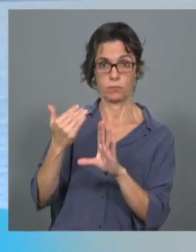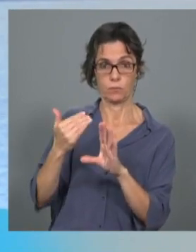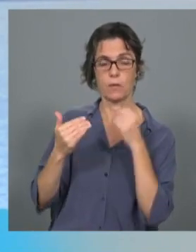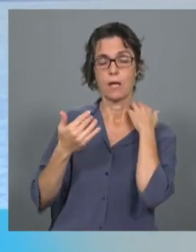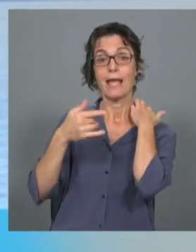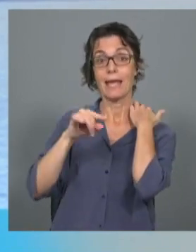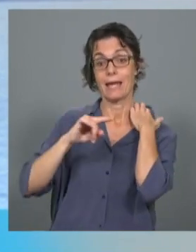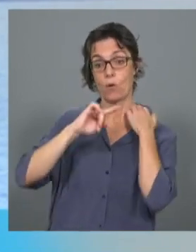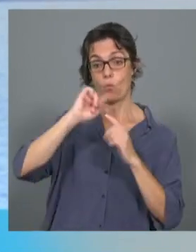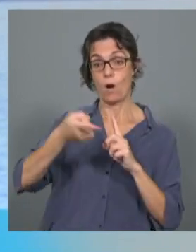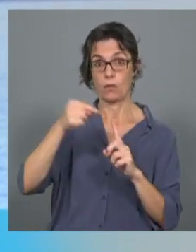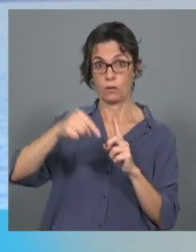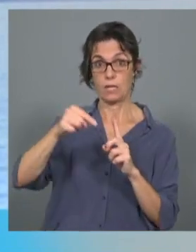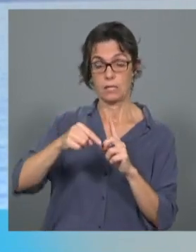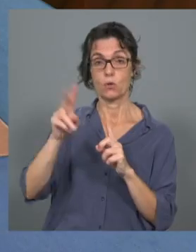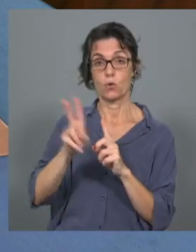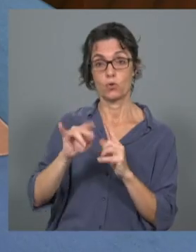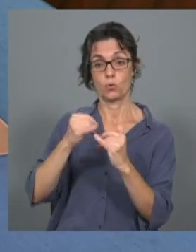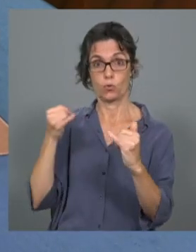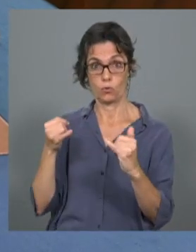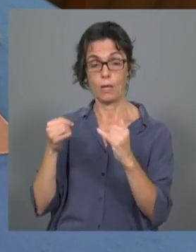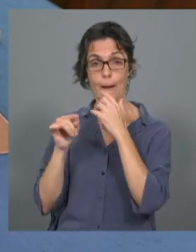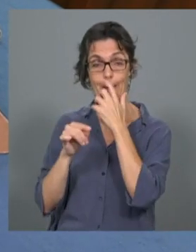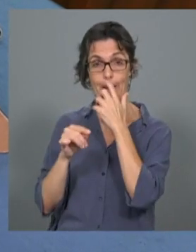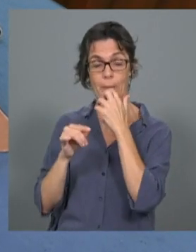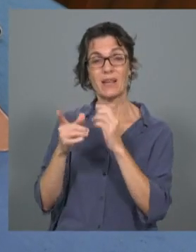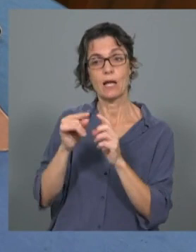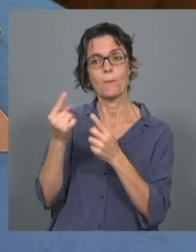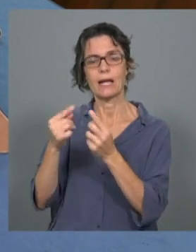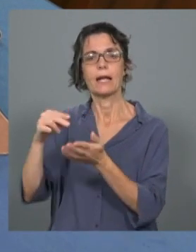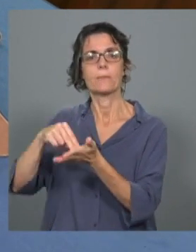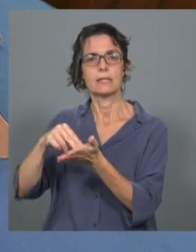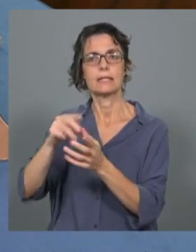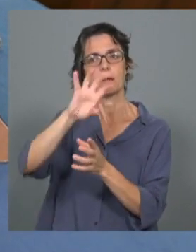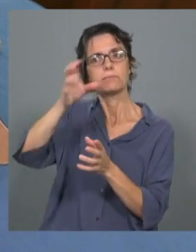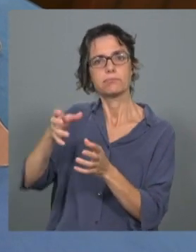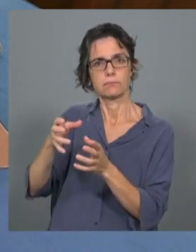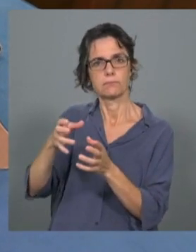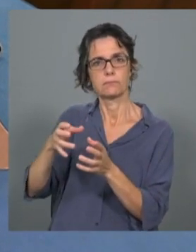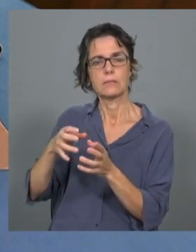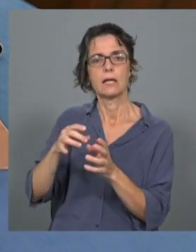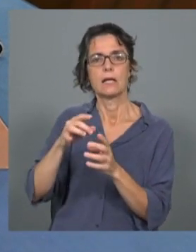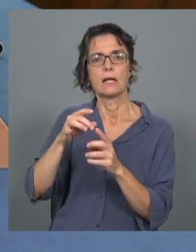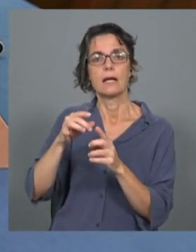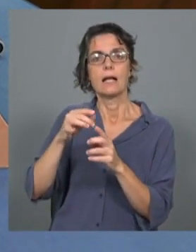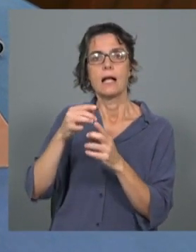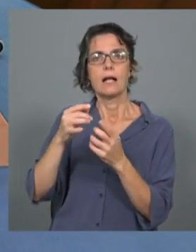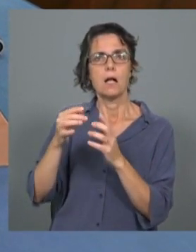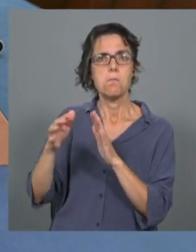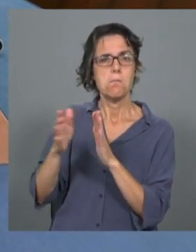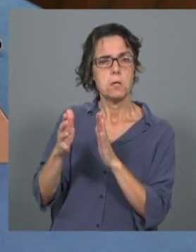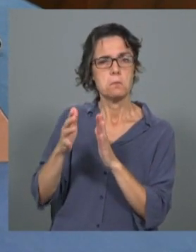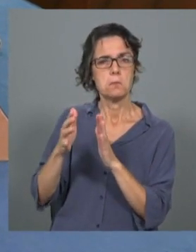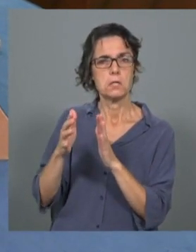este ano é o segundo encontro online e em parte presencial nos diferentes países. Então, por aquilo que a informação que